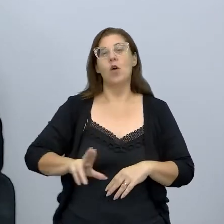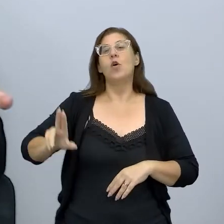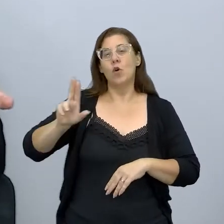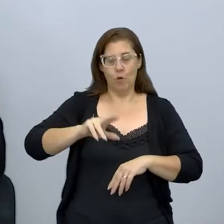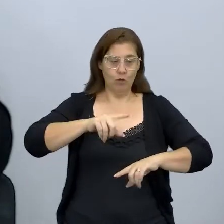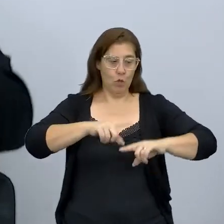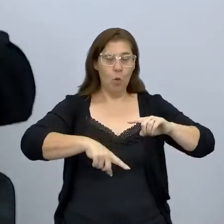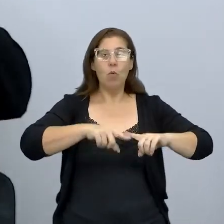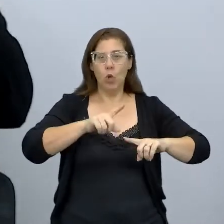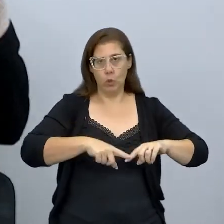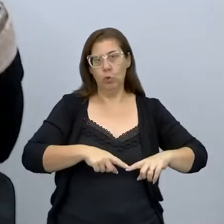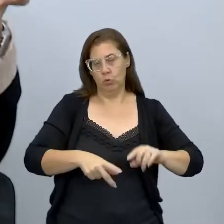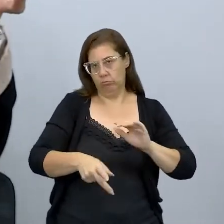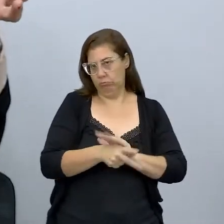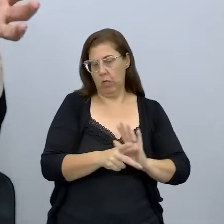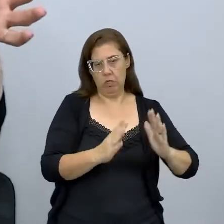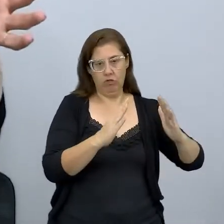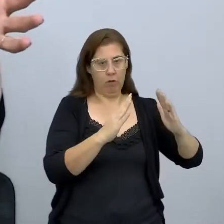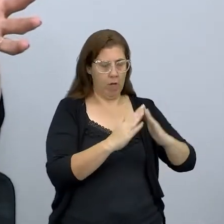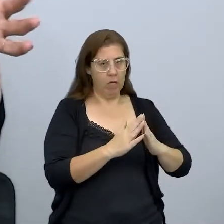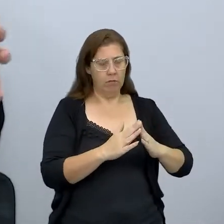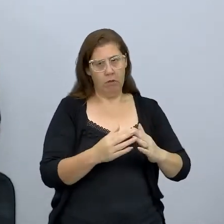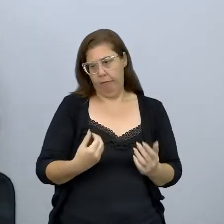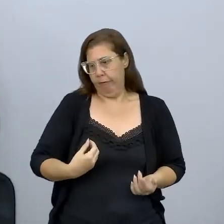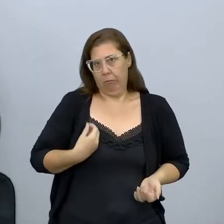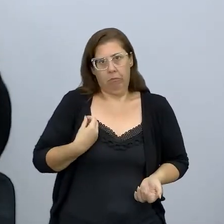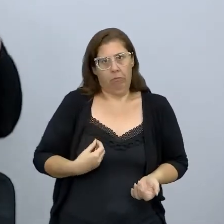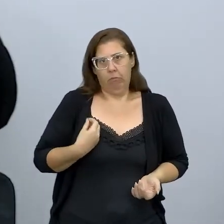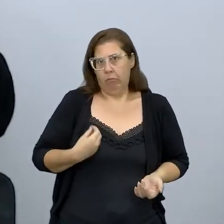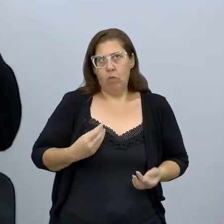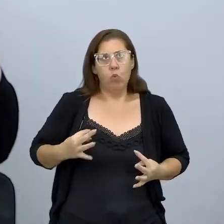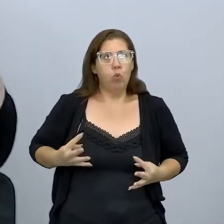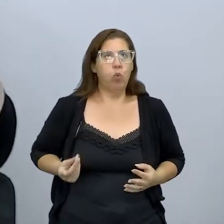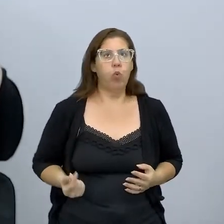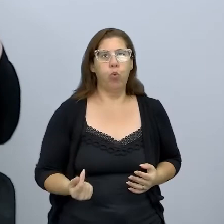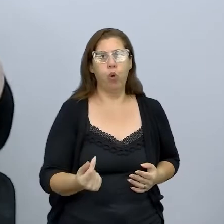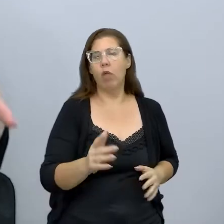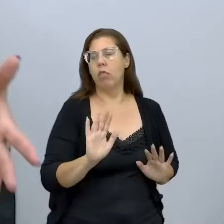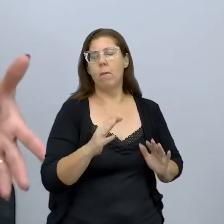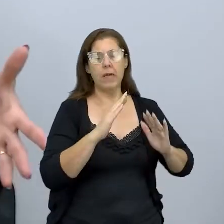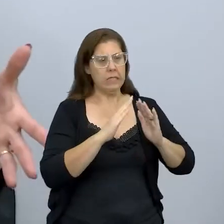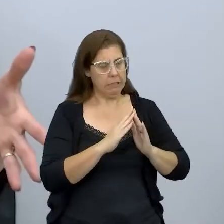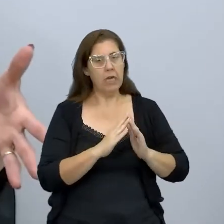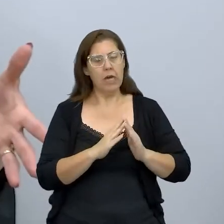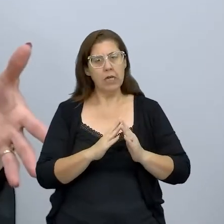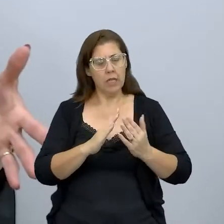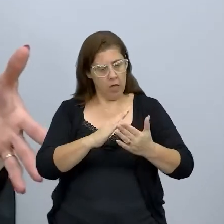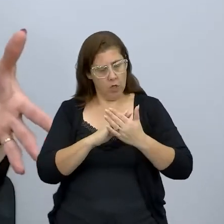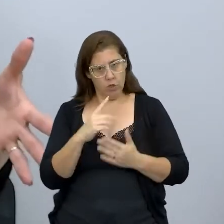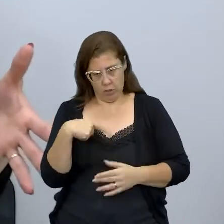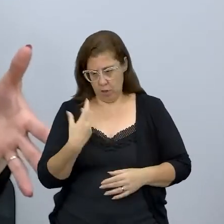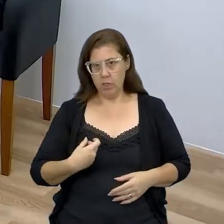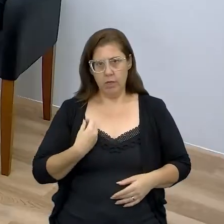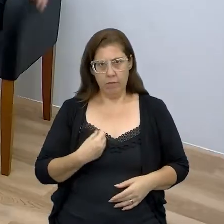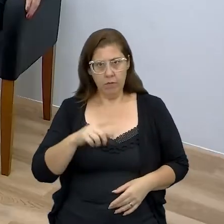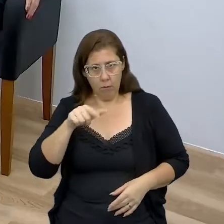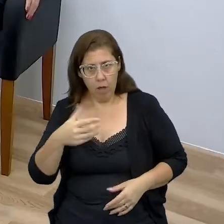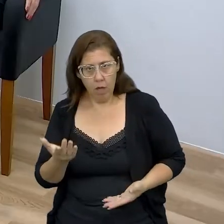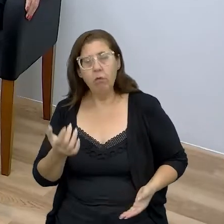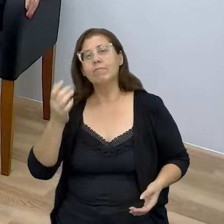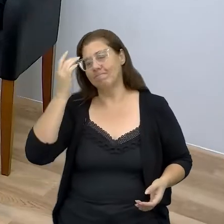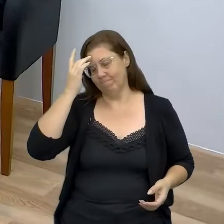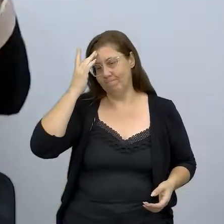equipamento eletrodoméstico. Não existiu para a vida toda. Mas em casa a gente usa e facilita a nossa vida. Facilita muito. Muito